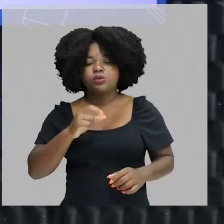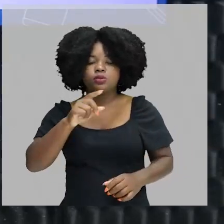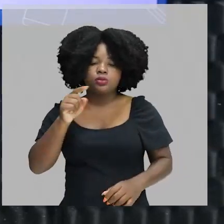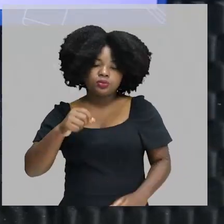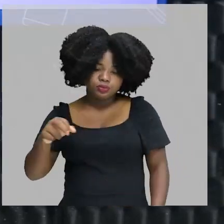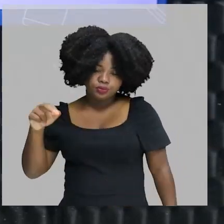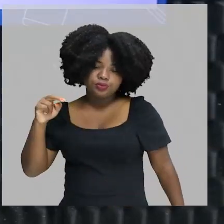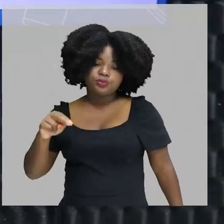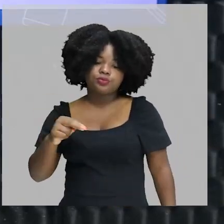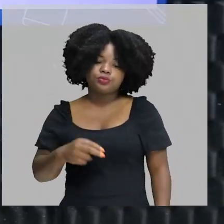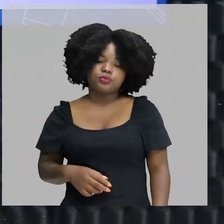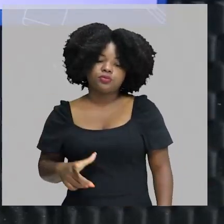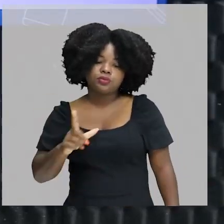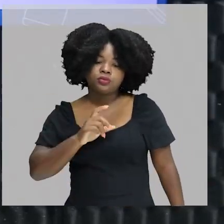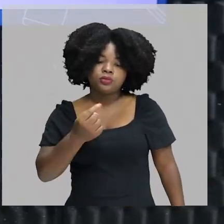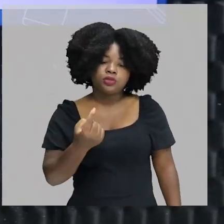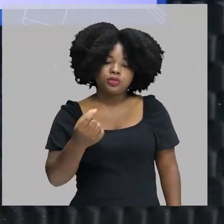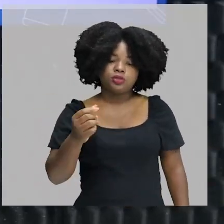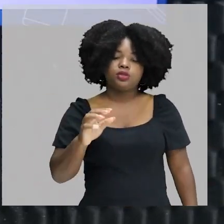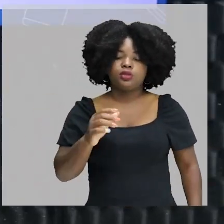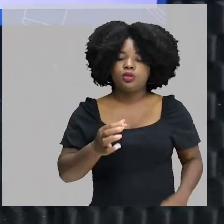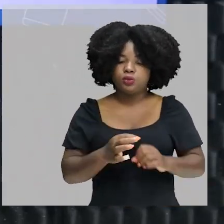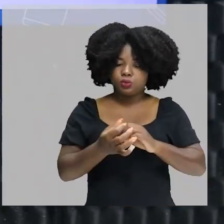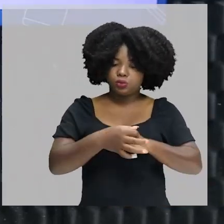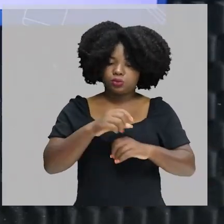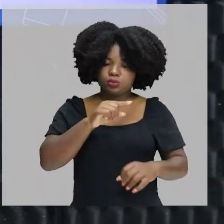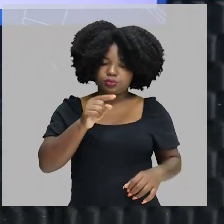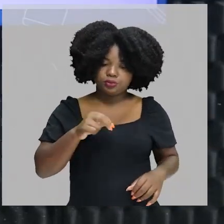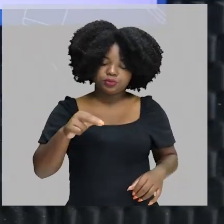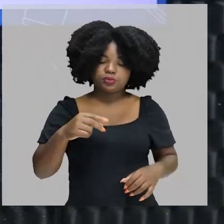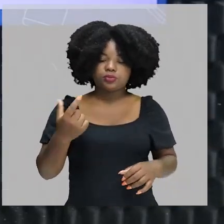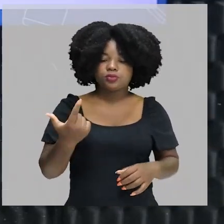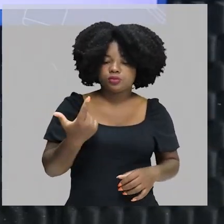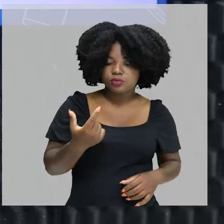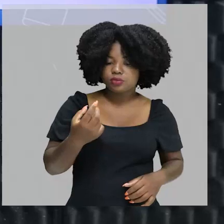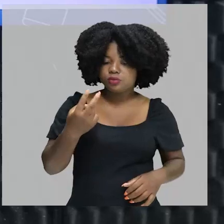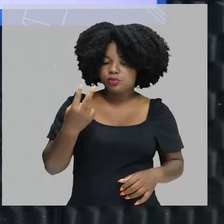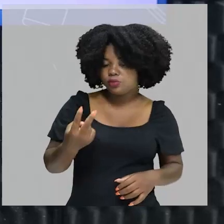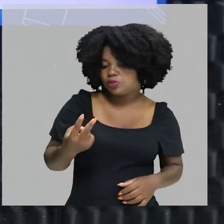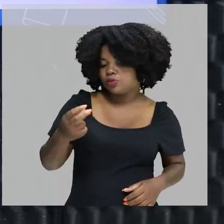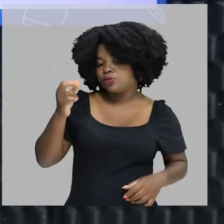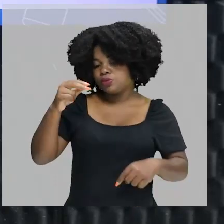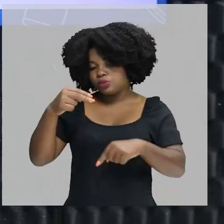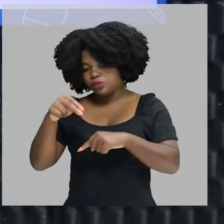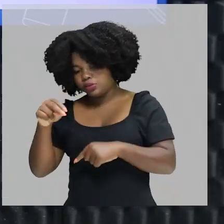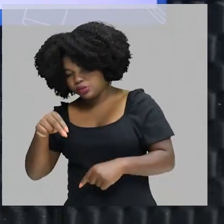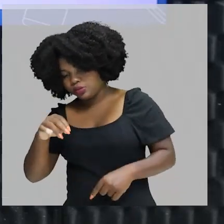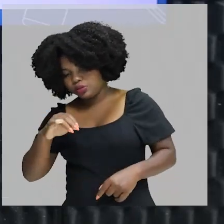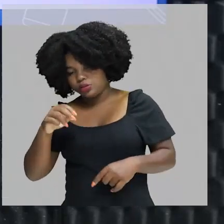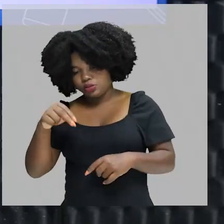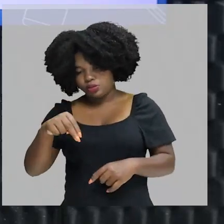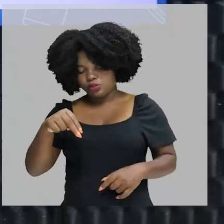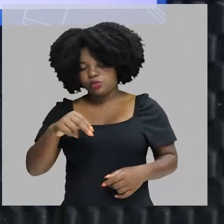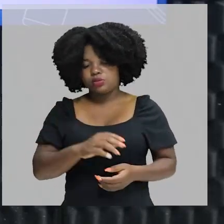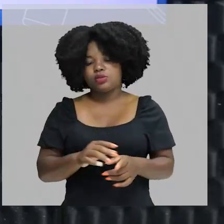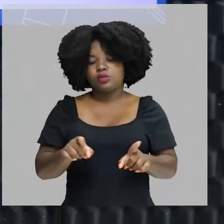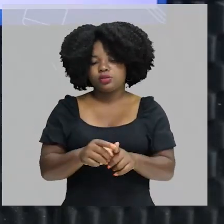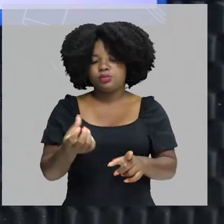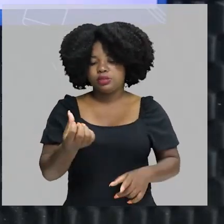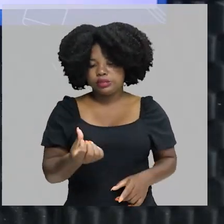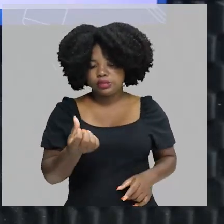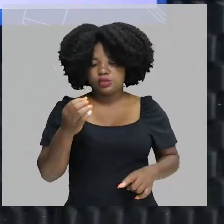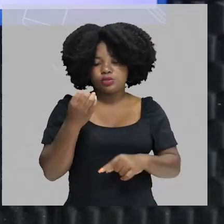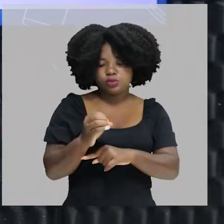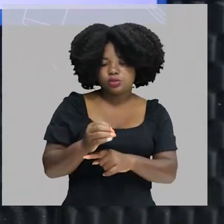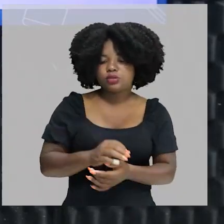de zinco. Eu tenho um átomo de zinco, 2 átomos de nitrogênio, 6 átomos de